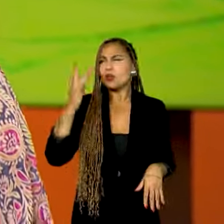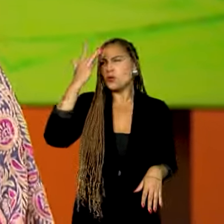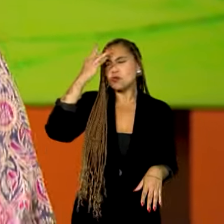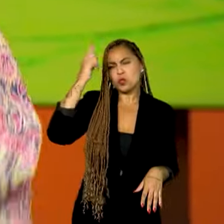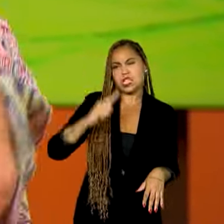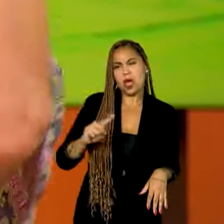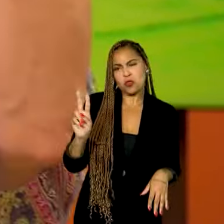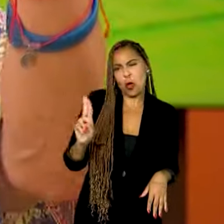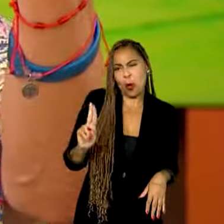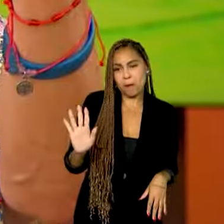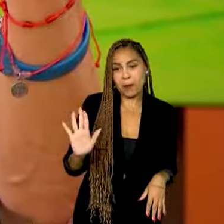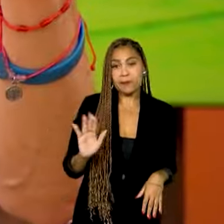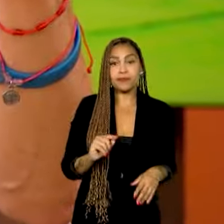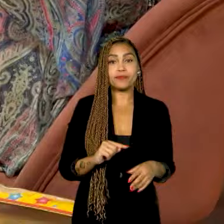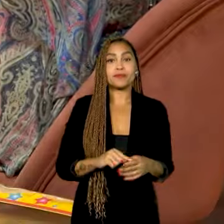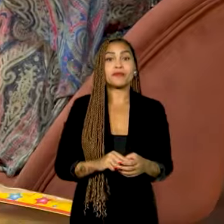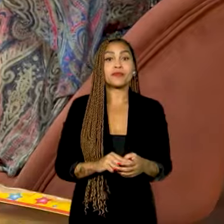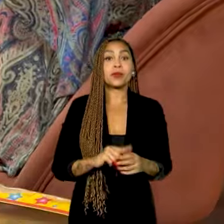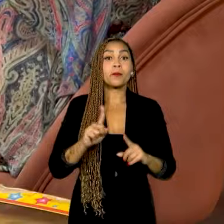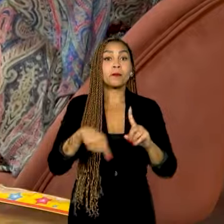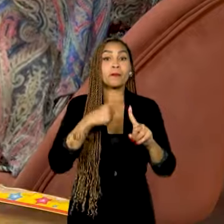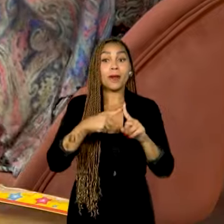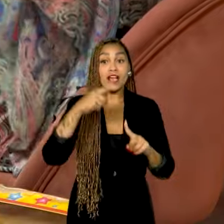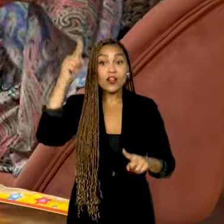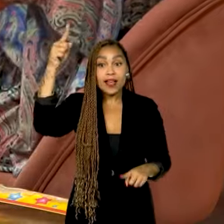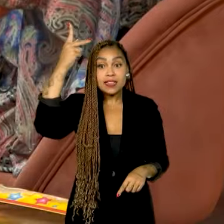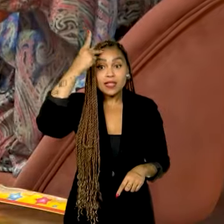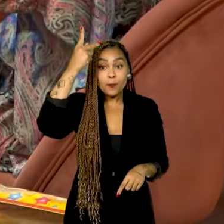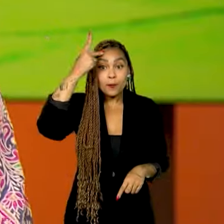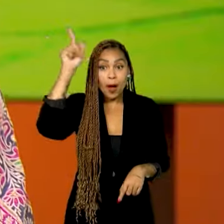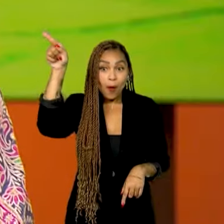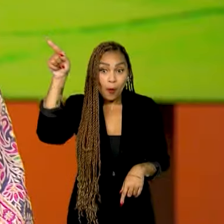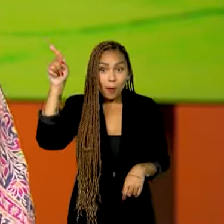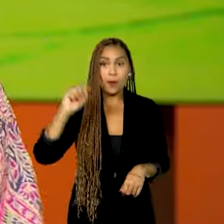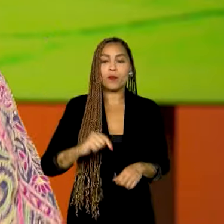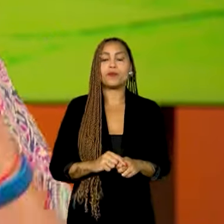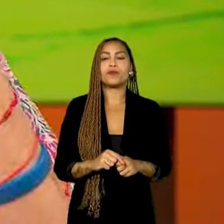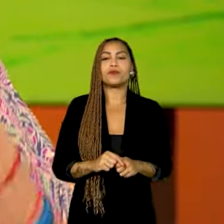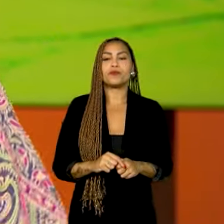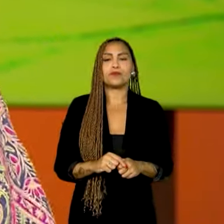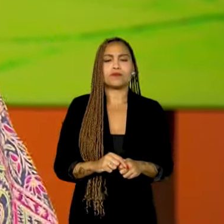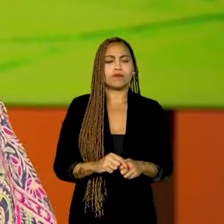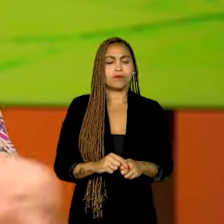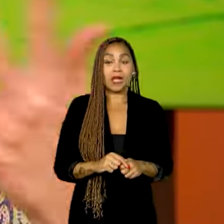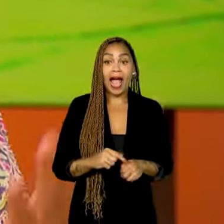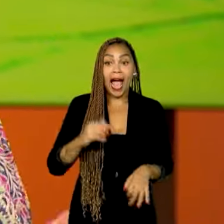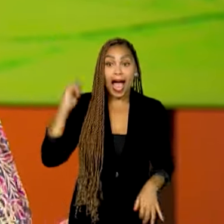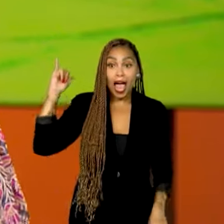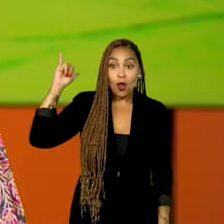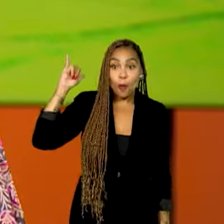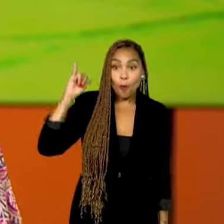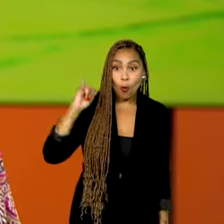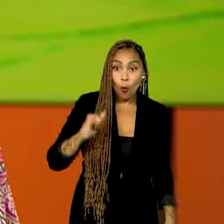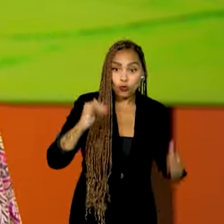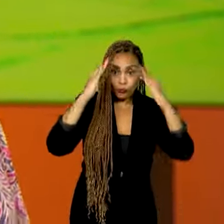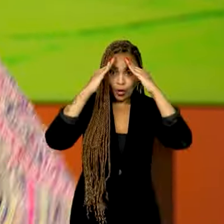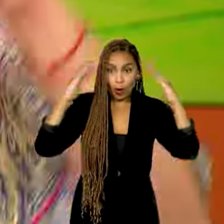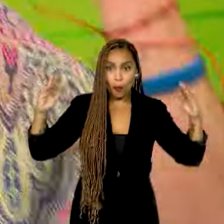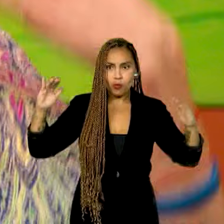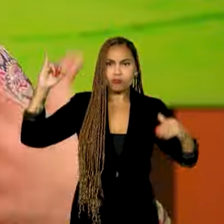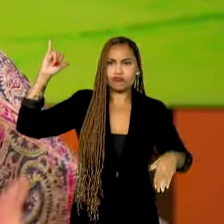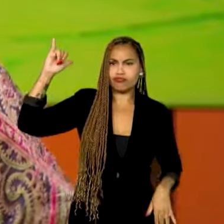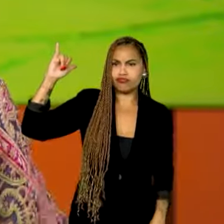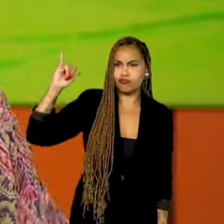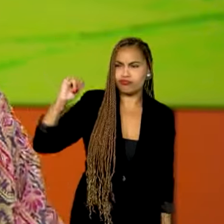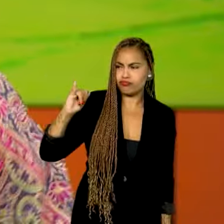nome agora. Enfim. É. E não via Funchal em São Paulo. E aí... Quando a gente desceu no aeroporto, aeroporto internacional, com